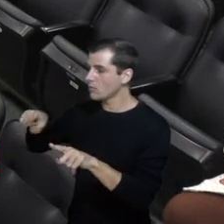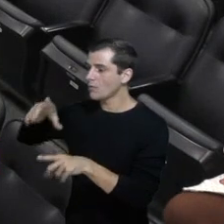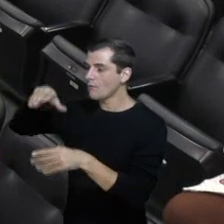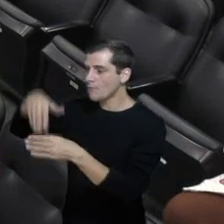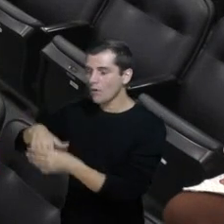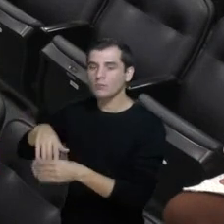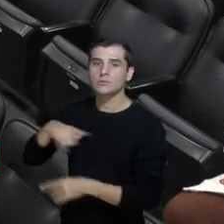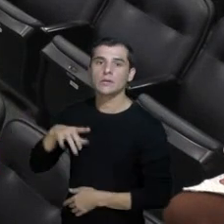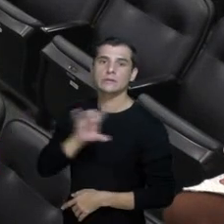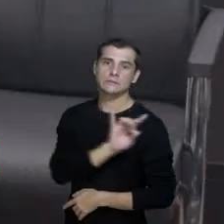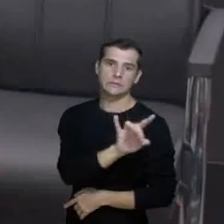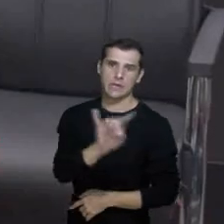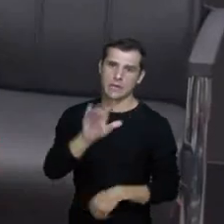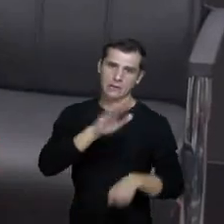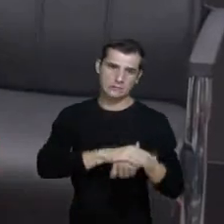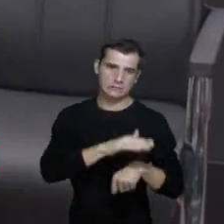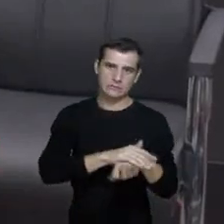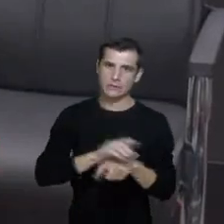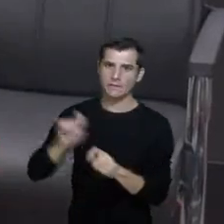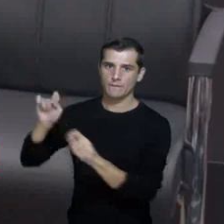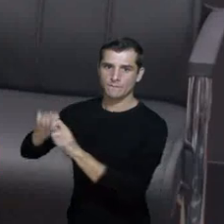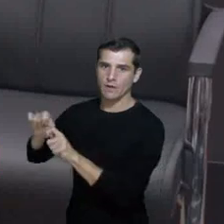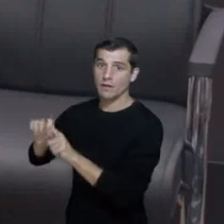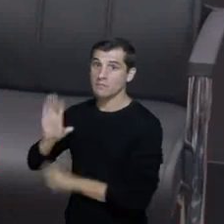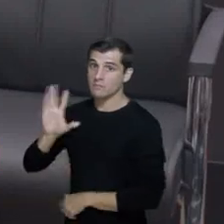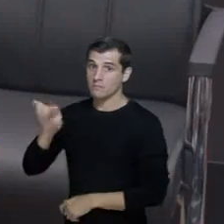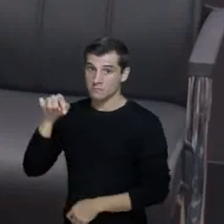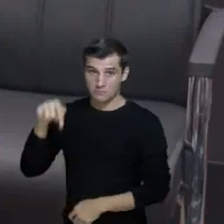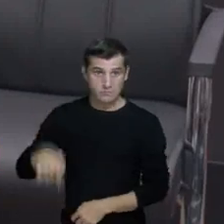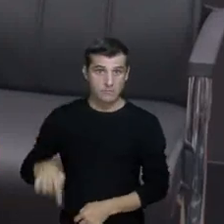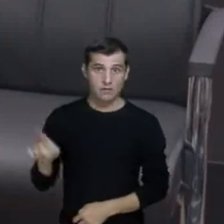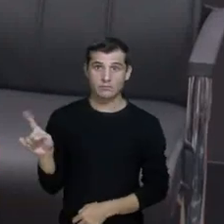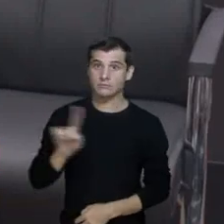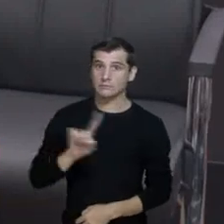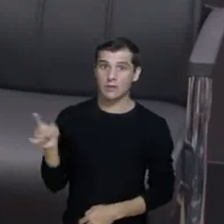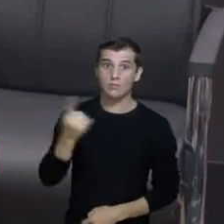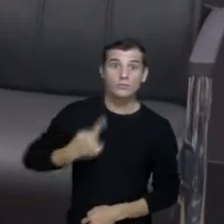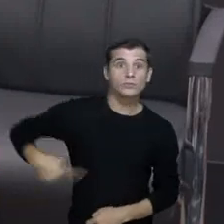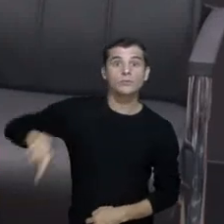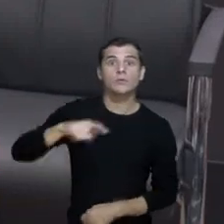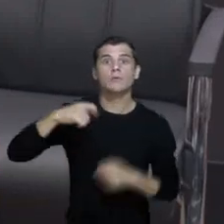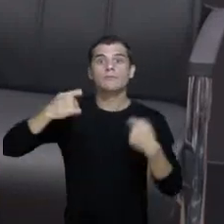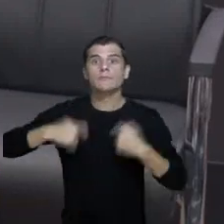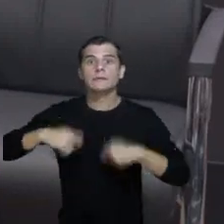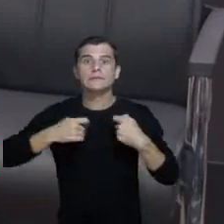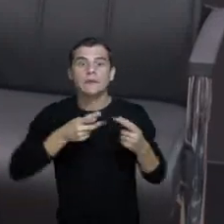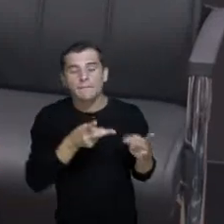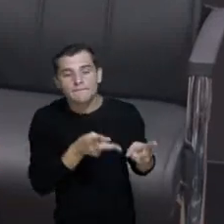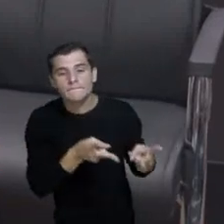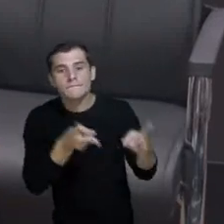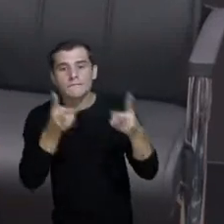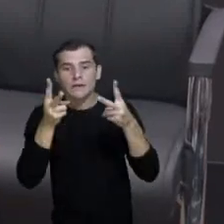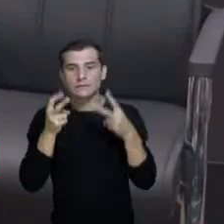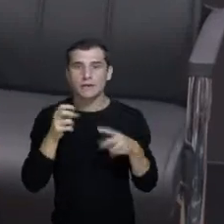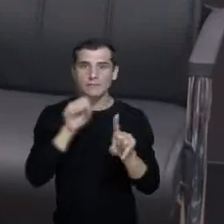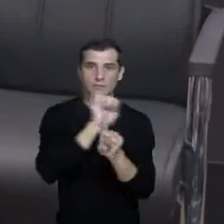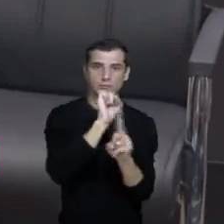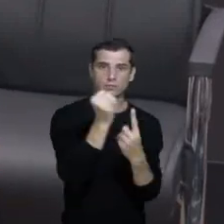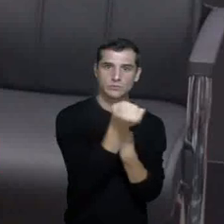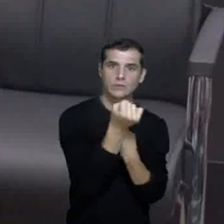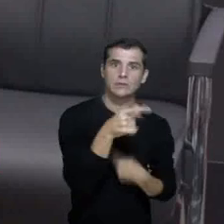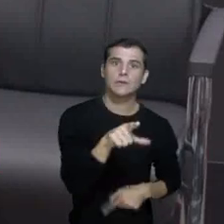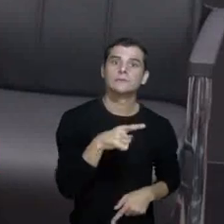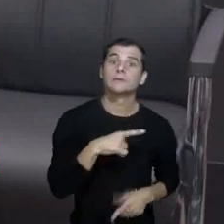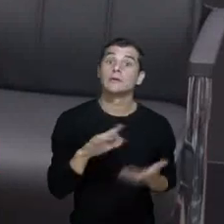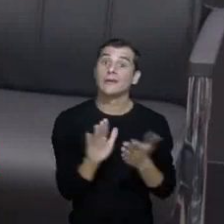exercício da Cidadania é importante mas aqui não aqui a gente tem que perceber que a sociedade tem defeitos e que às vezes a gente